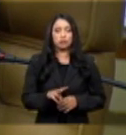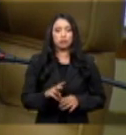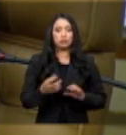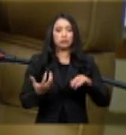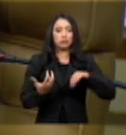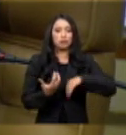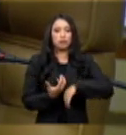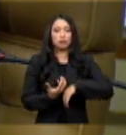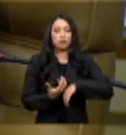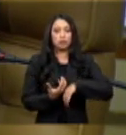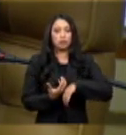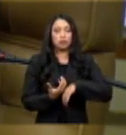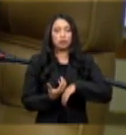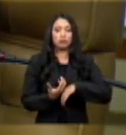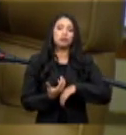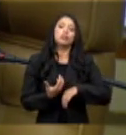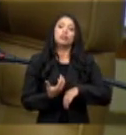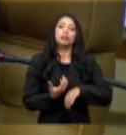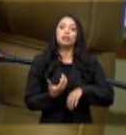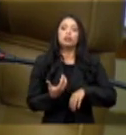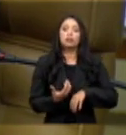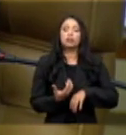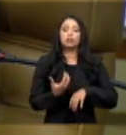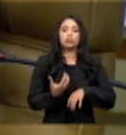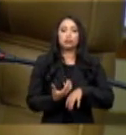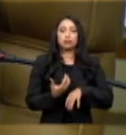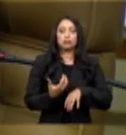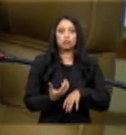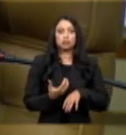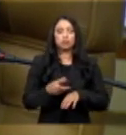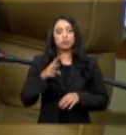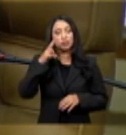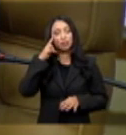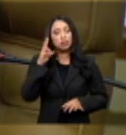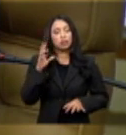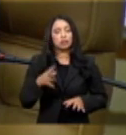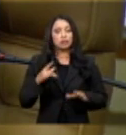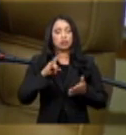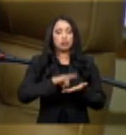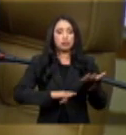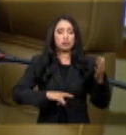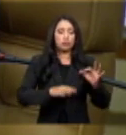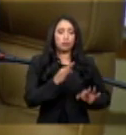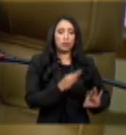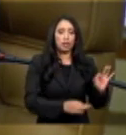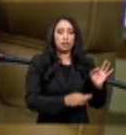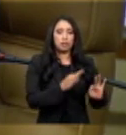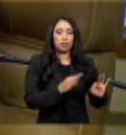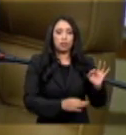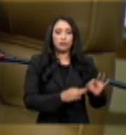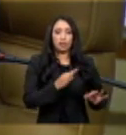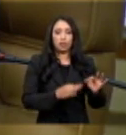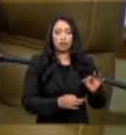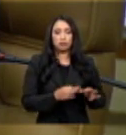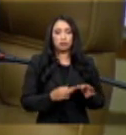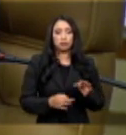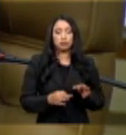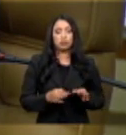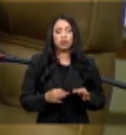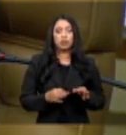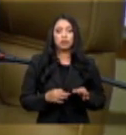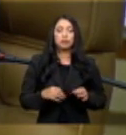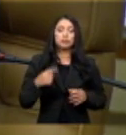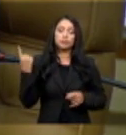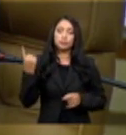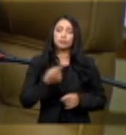Nacional e que seja submetida à jurisdição desta Casa, impõe-nos o dever de avaliar, e nós